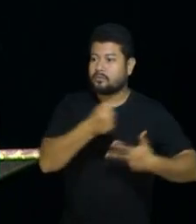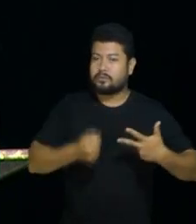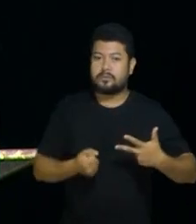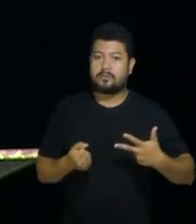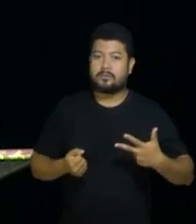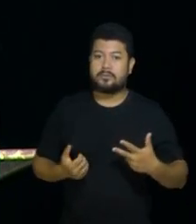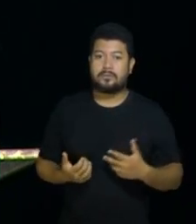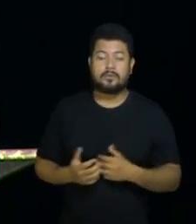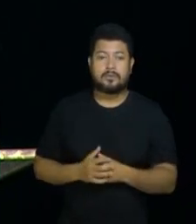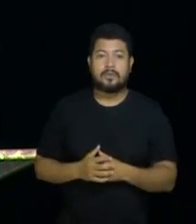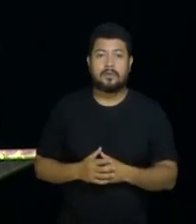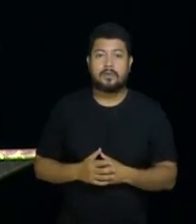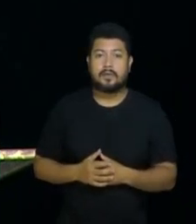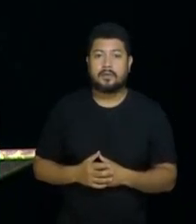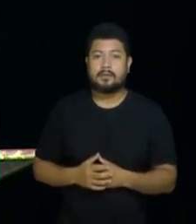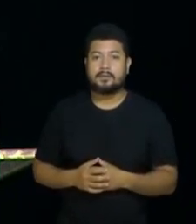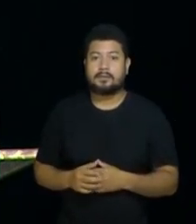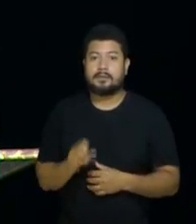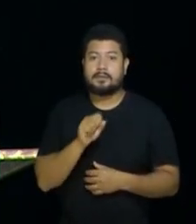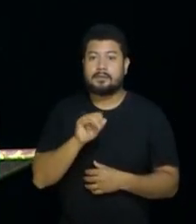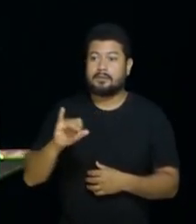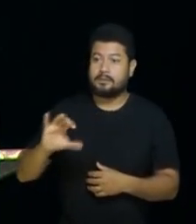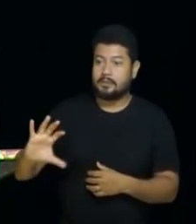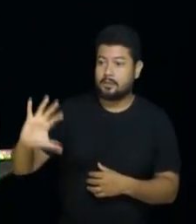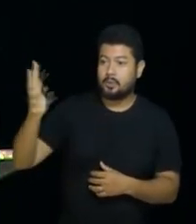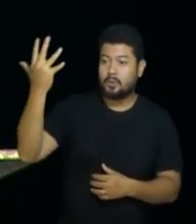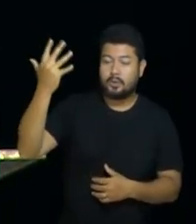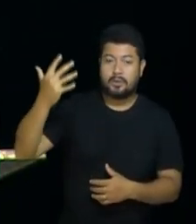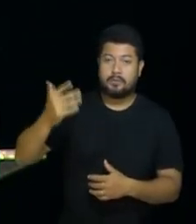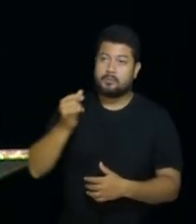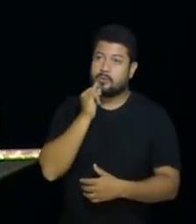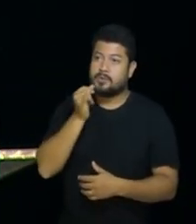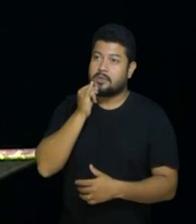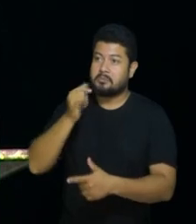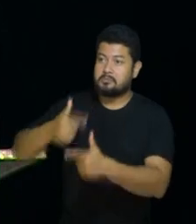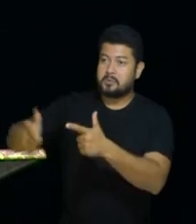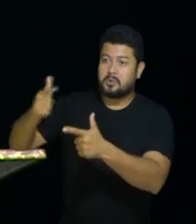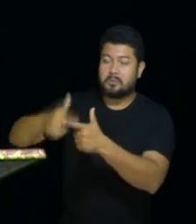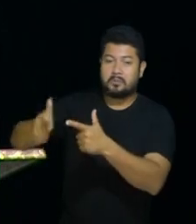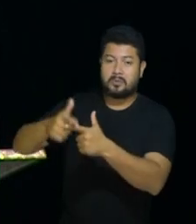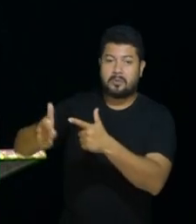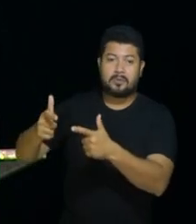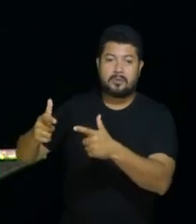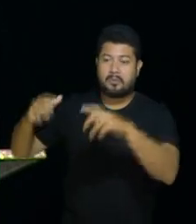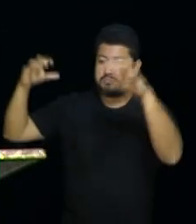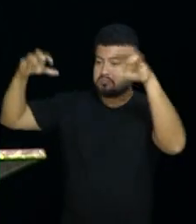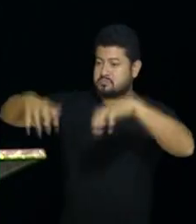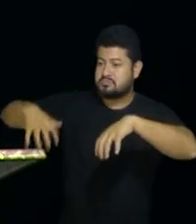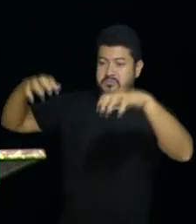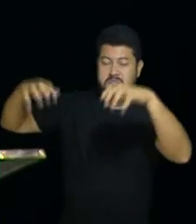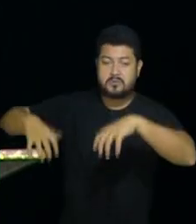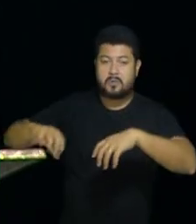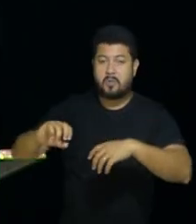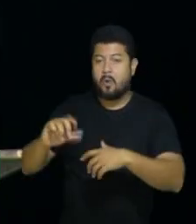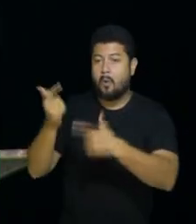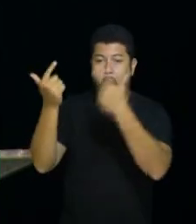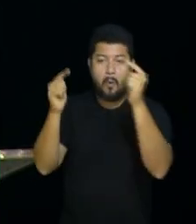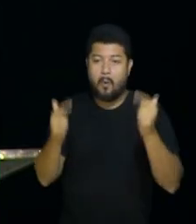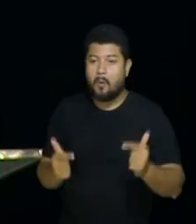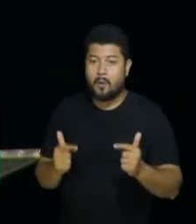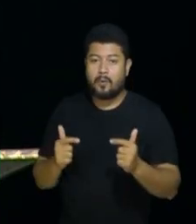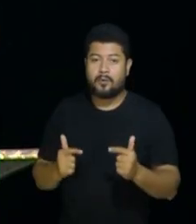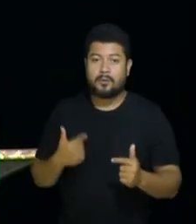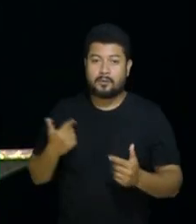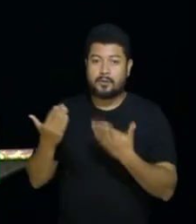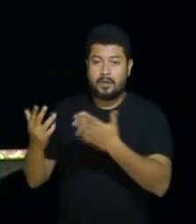para que quando tivermos um desastre na cidade lá de São Lugero, e o prefeito de São Lugero precisa daquele